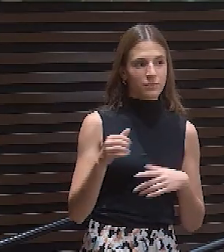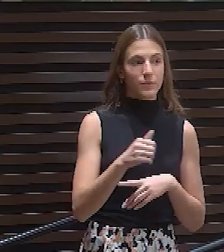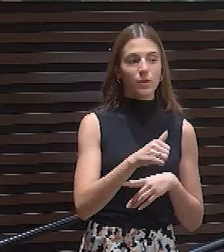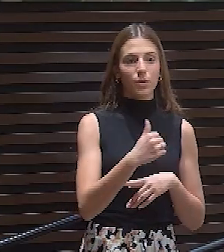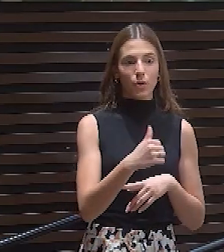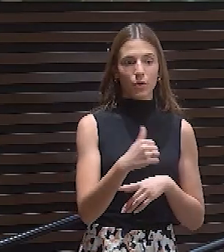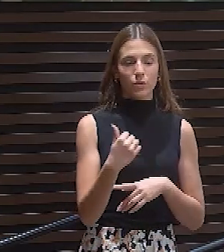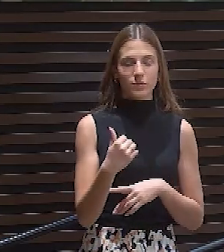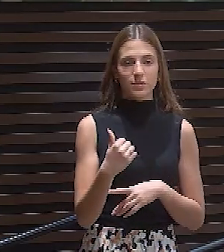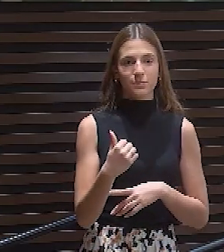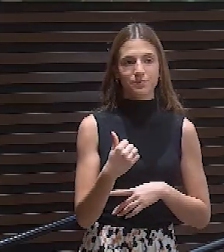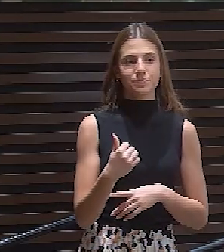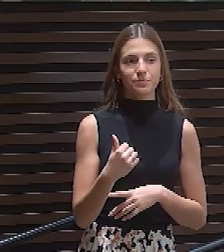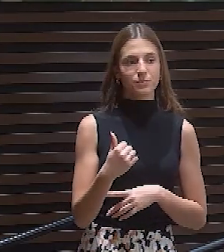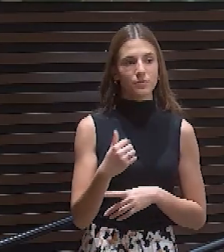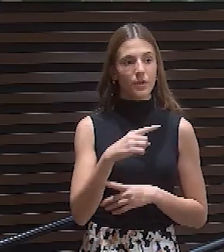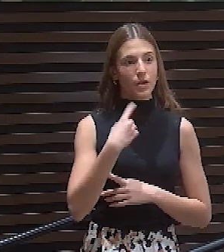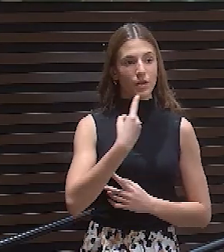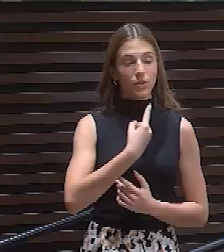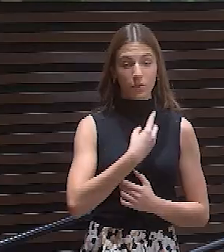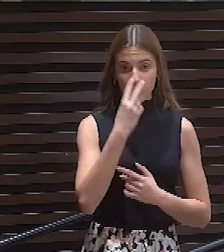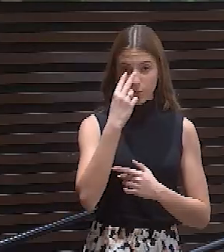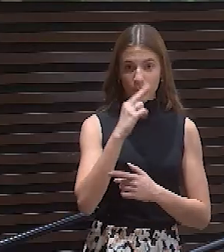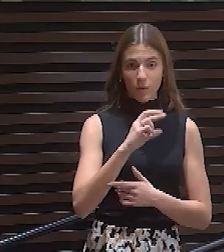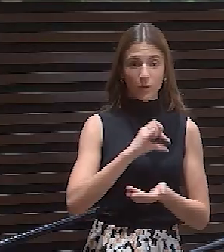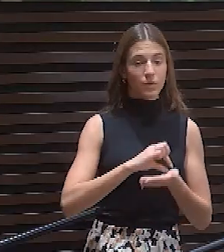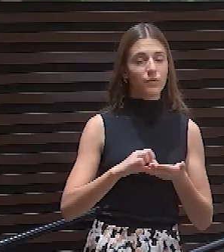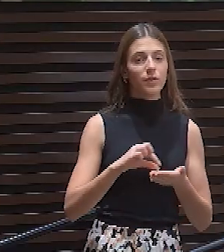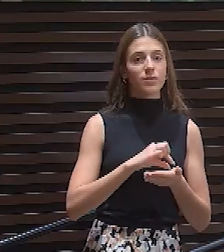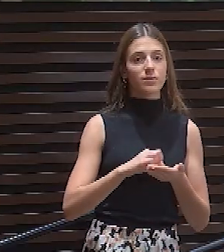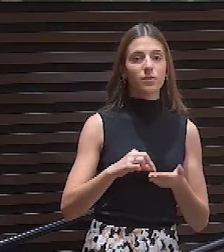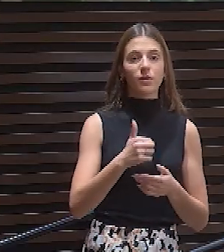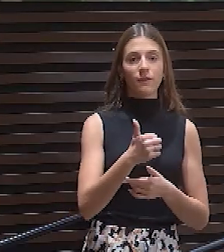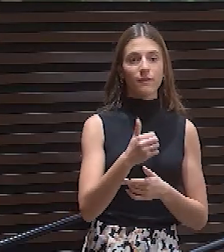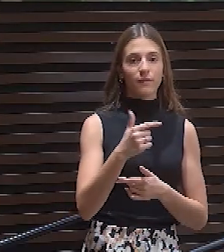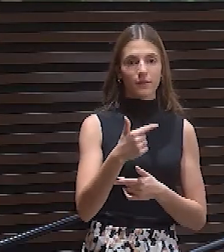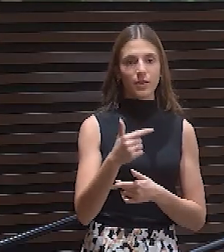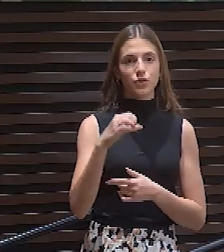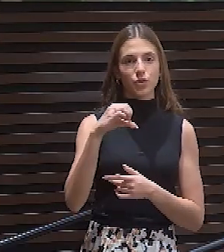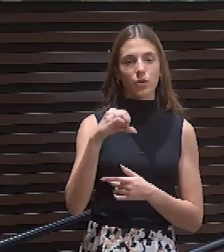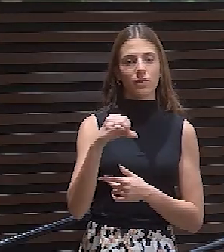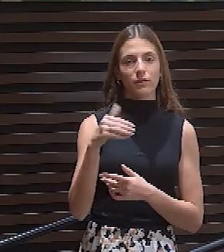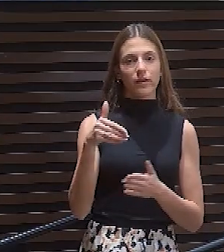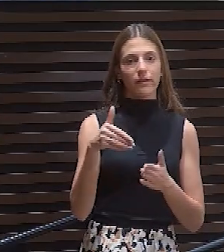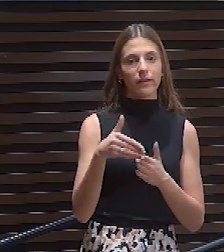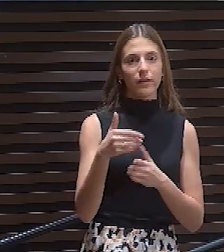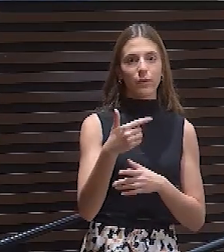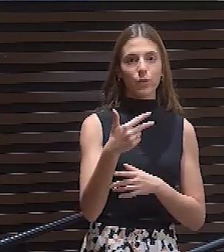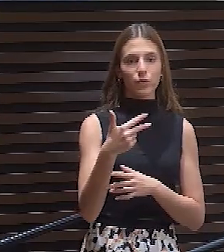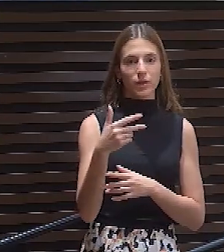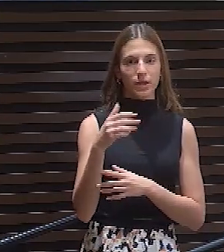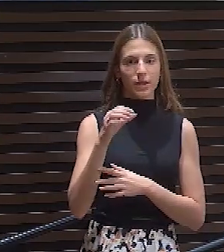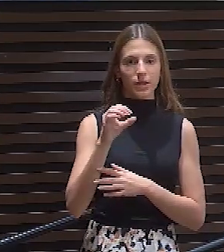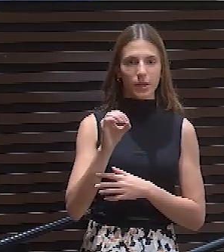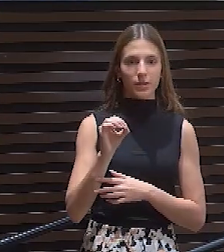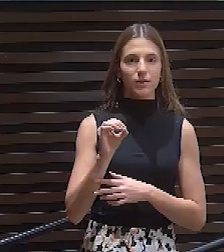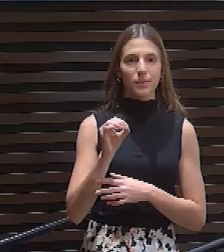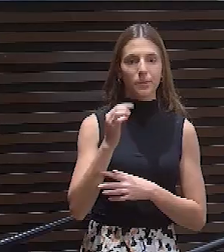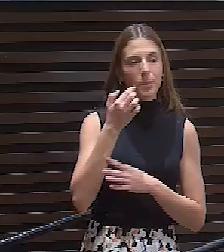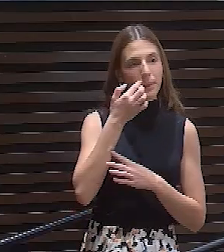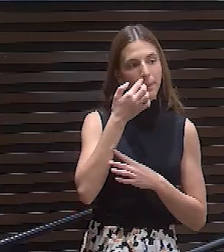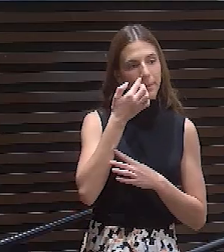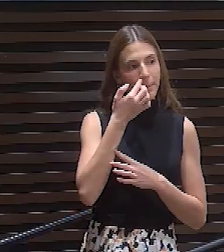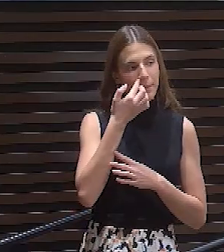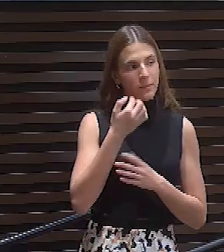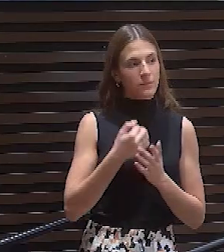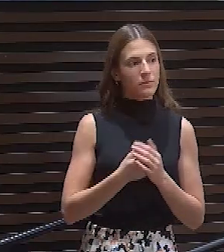11, e nós vamos ler os versículos 29 e 30. Antes